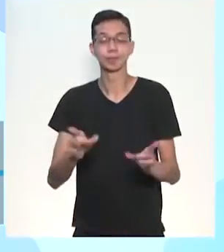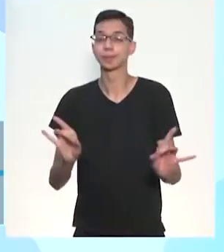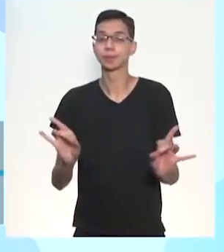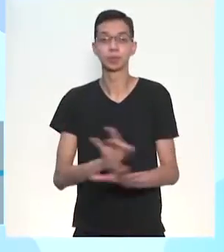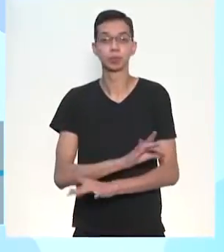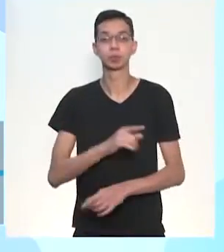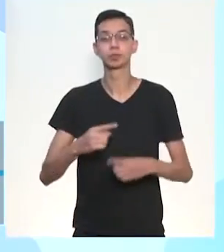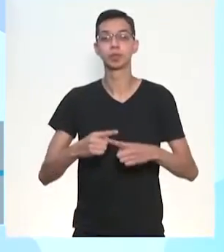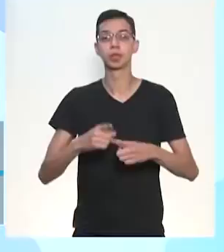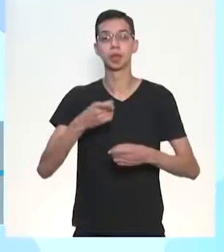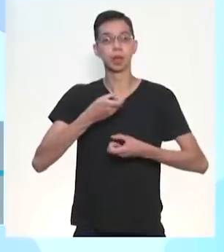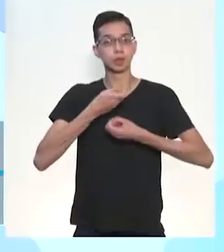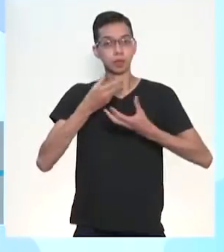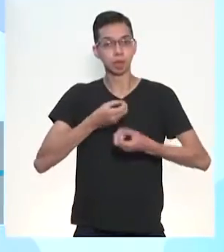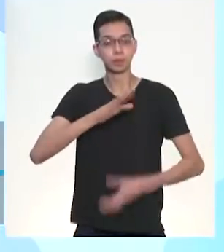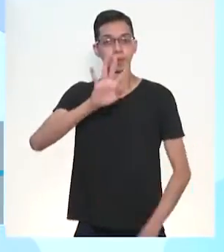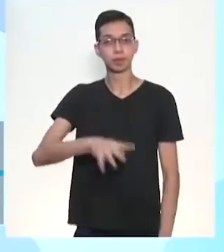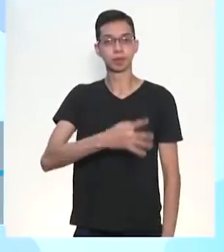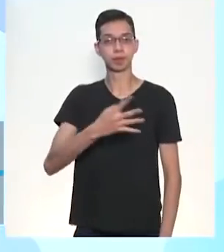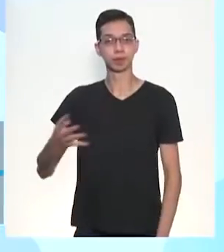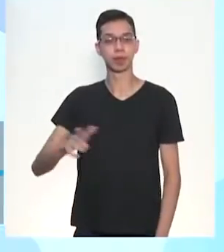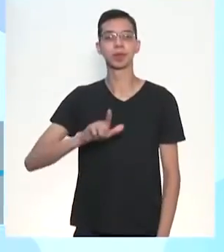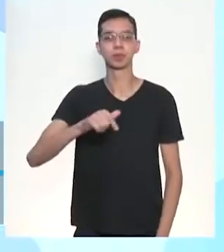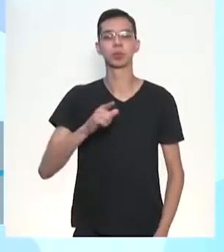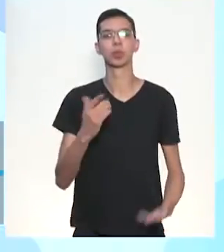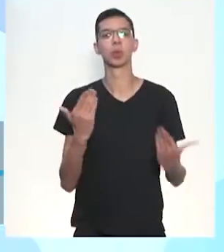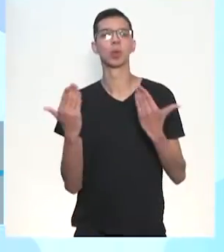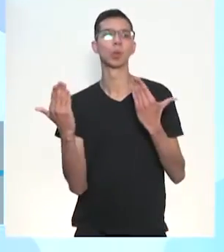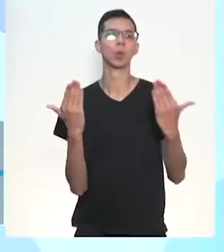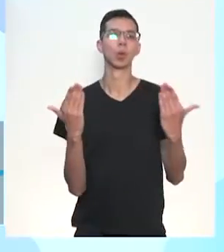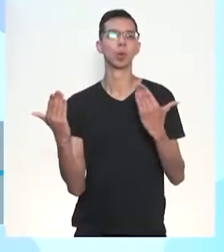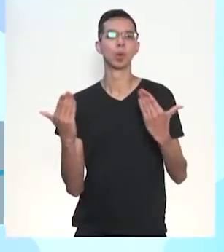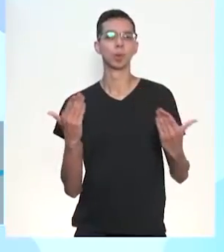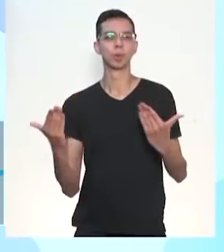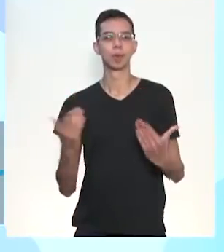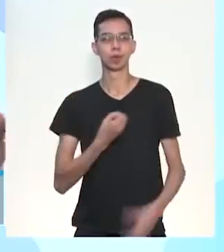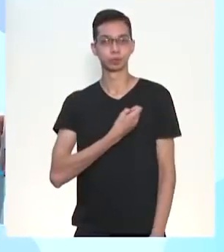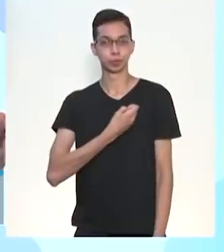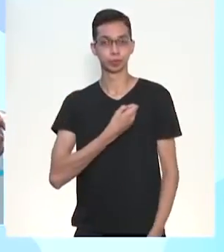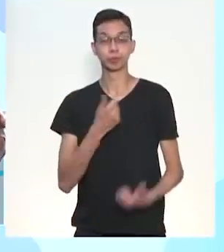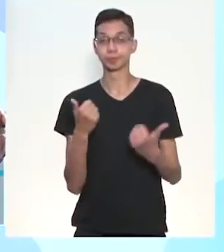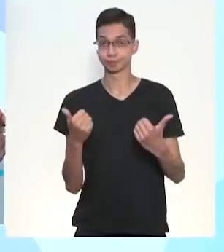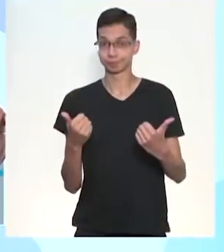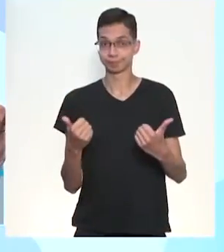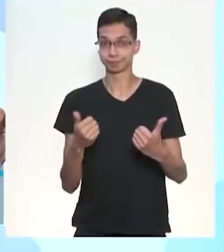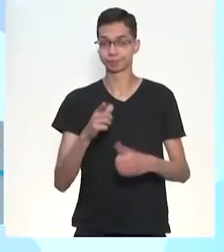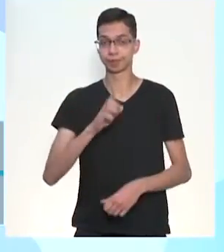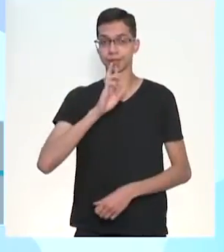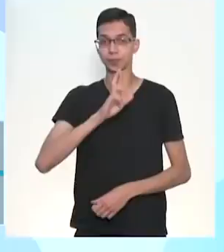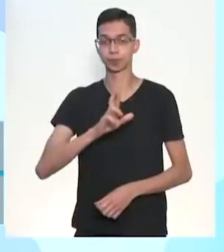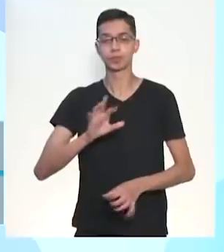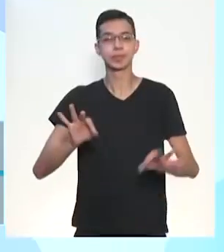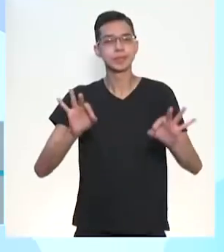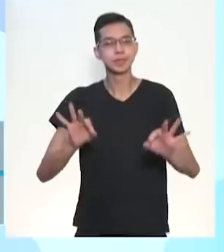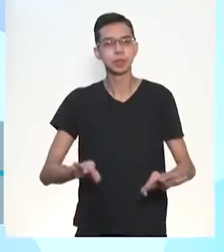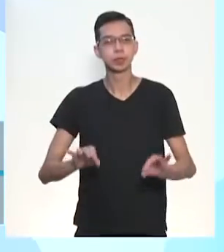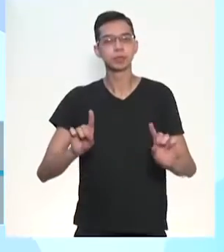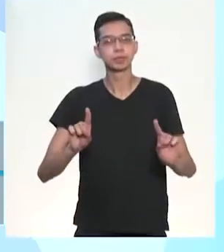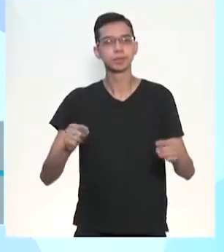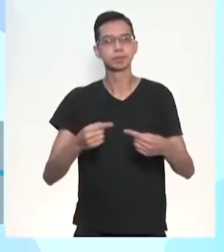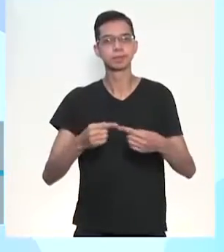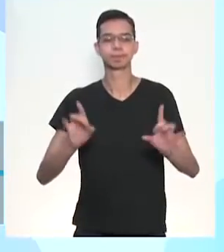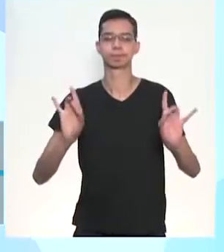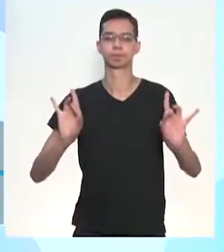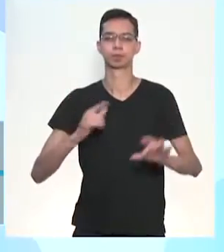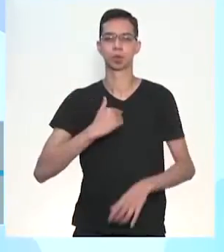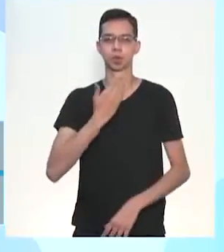de informação em tabela e depois uma comparação de números, ok? E aí você chega na resposta certa. Só para reforçar,